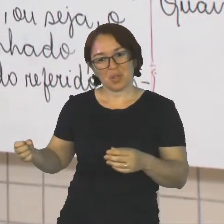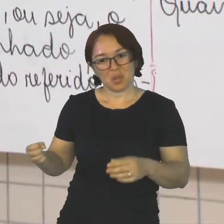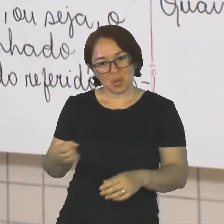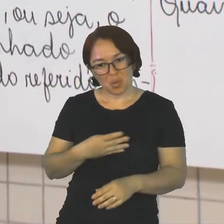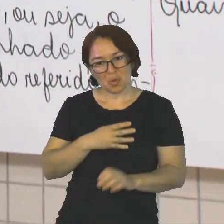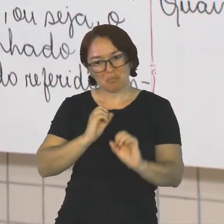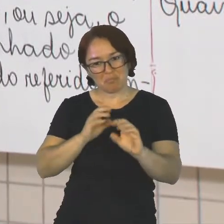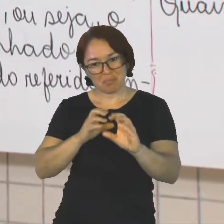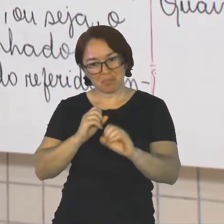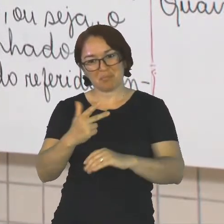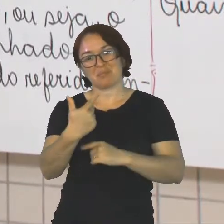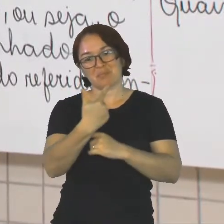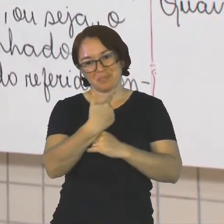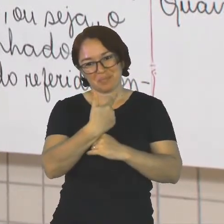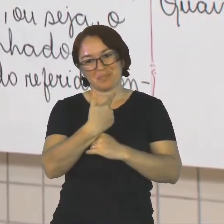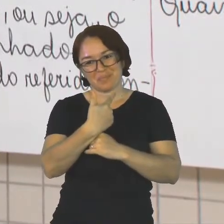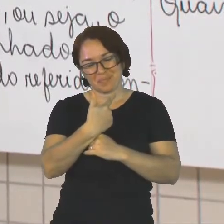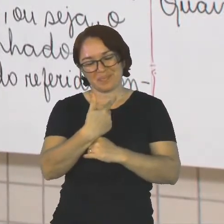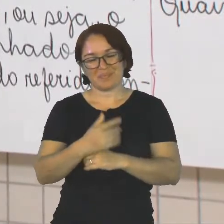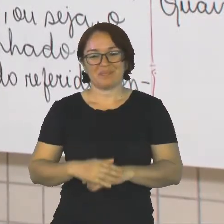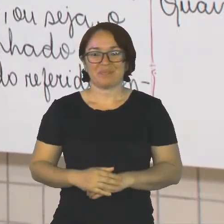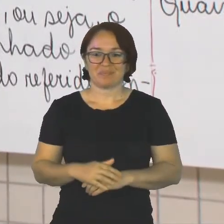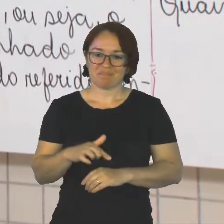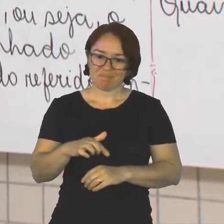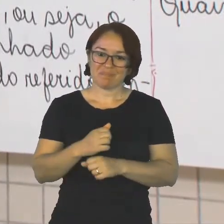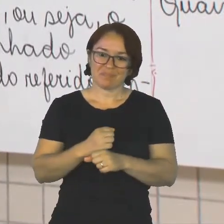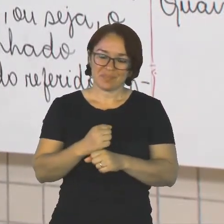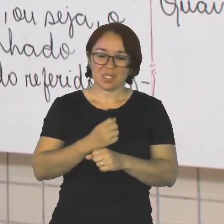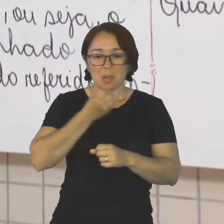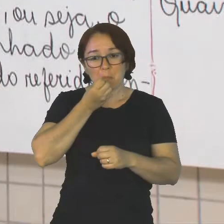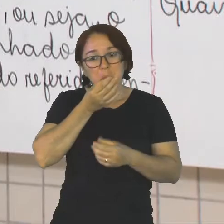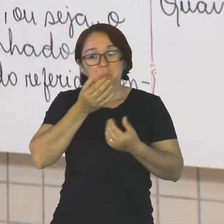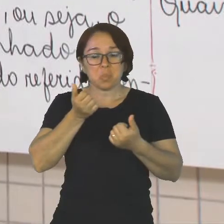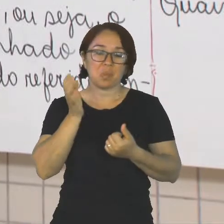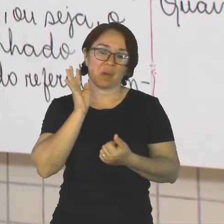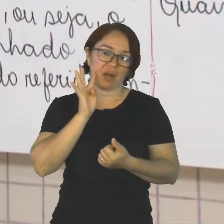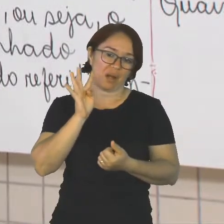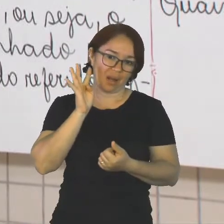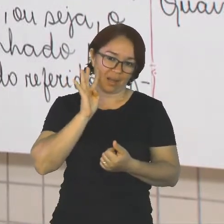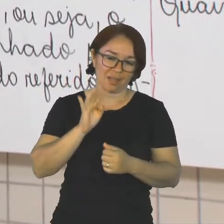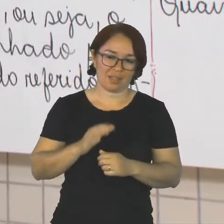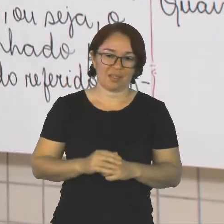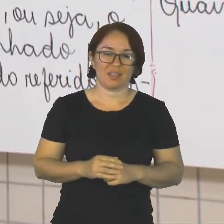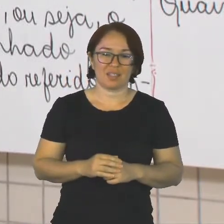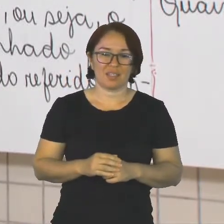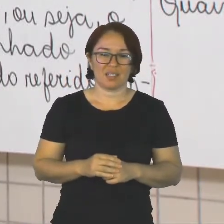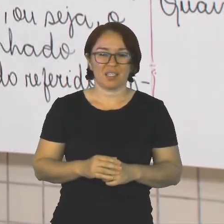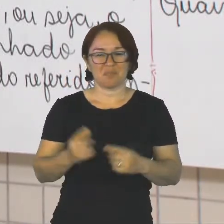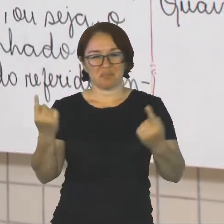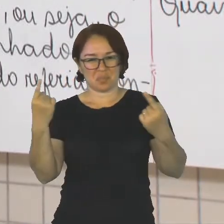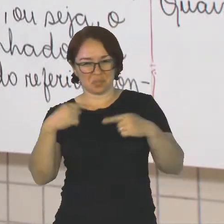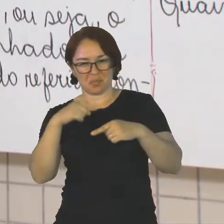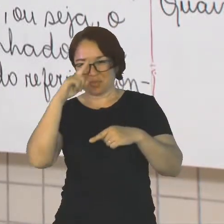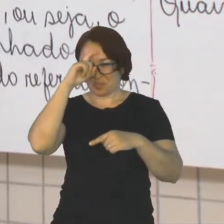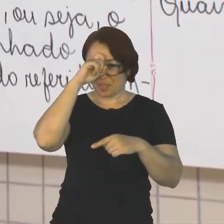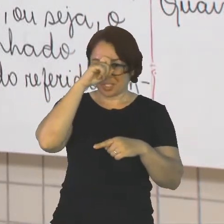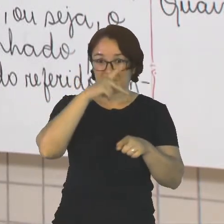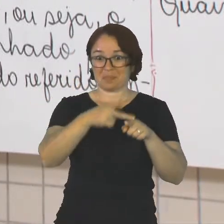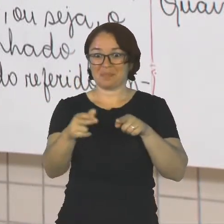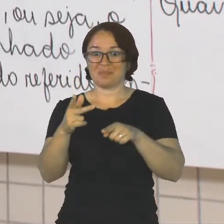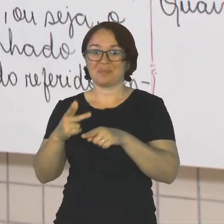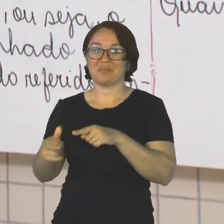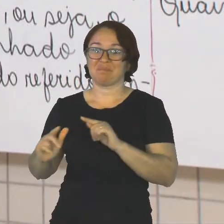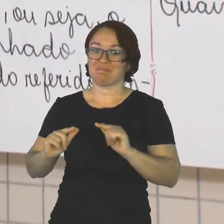assim incrível. Não foi assim, incrível eu falo no sentido de desafio, sabe? De desafios